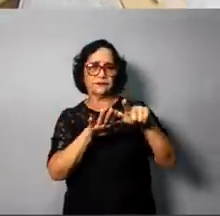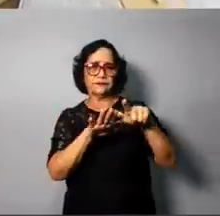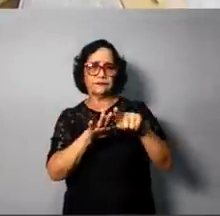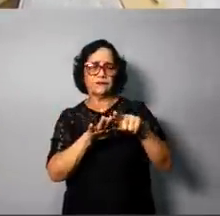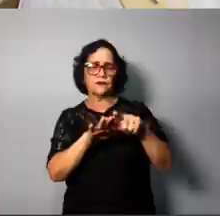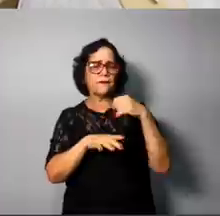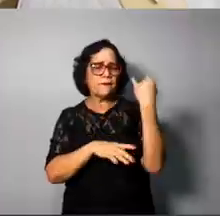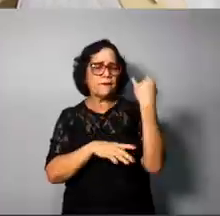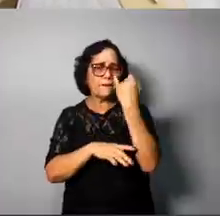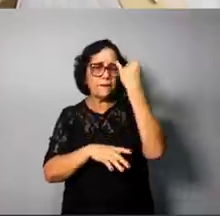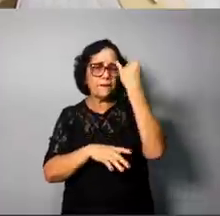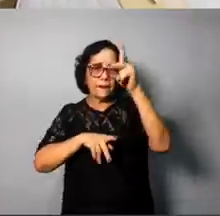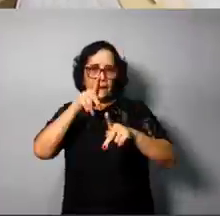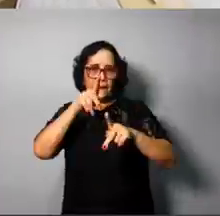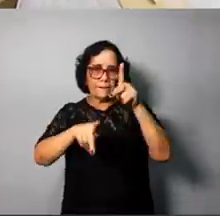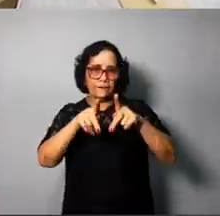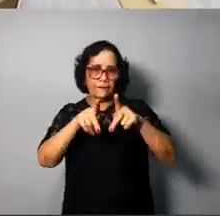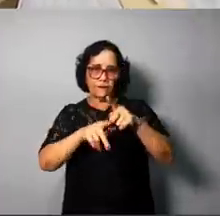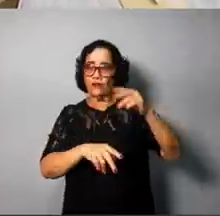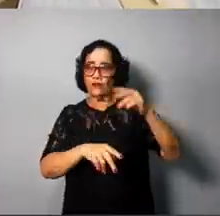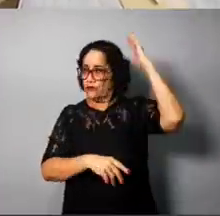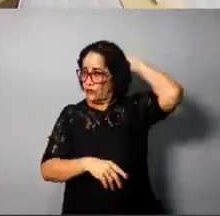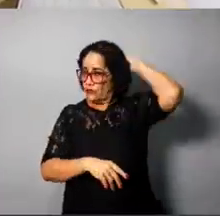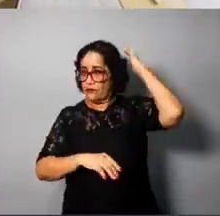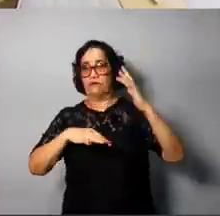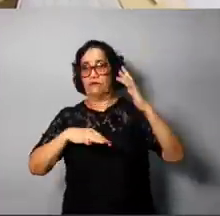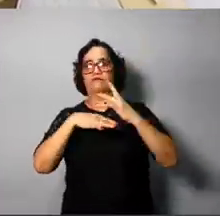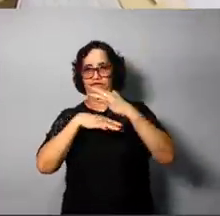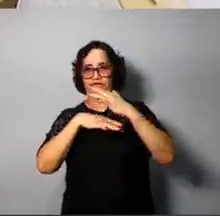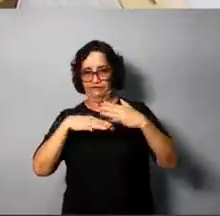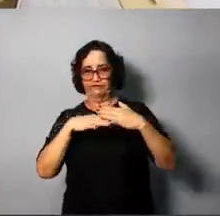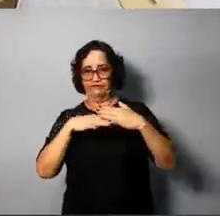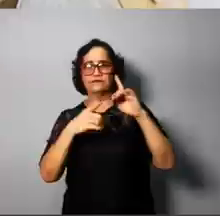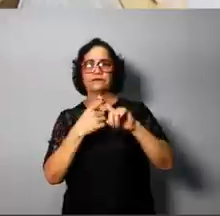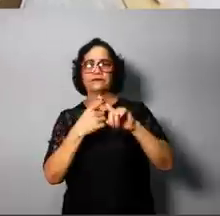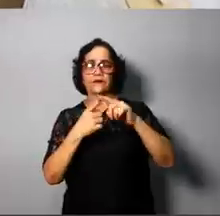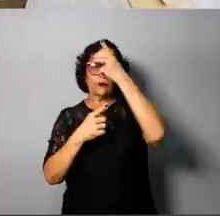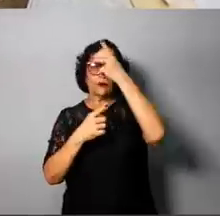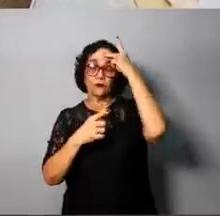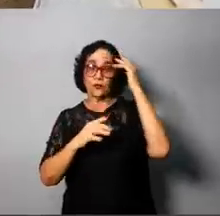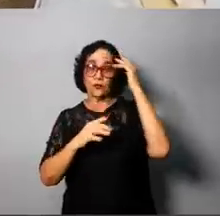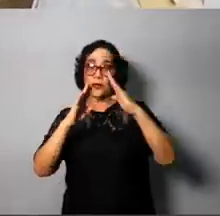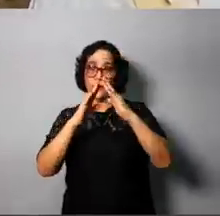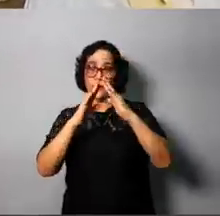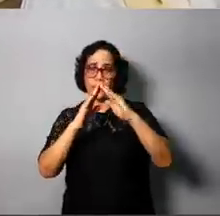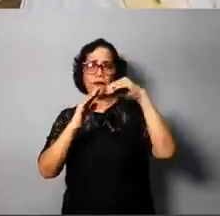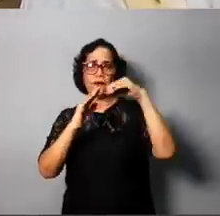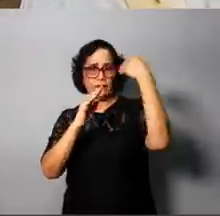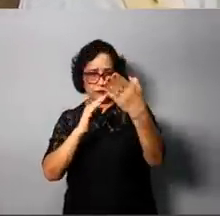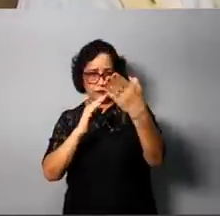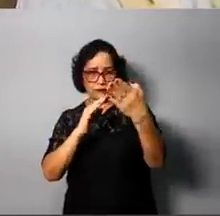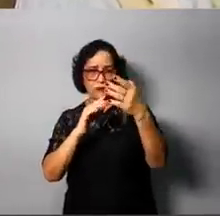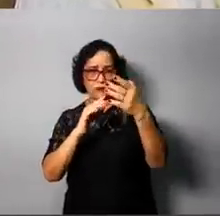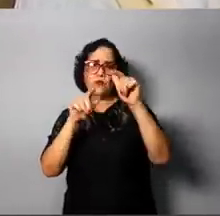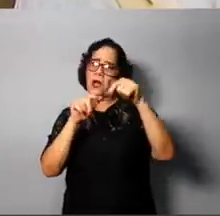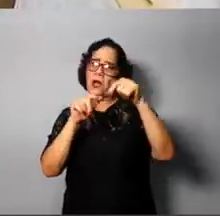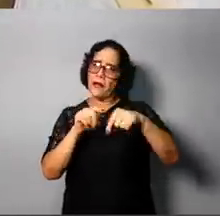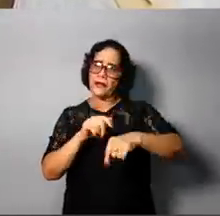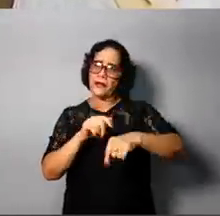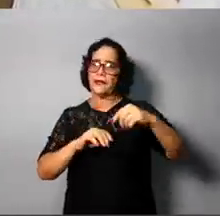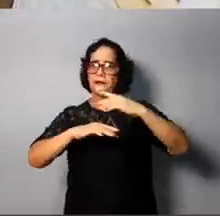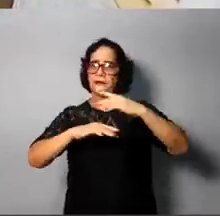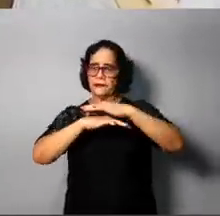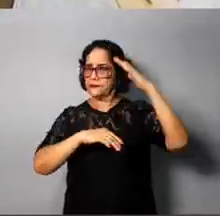e também para as pessoas que nos acompanham de suas casas, daqui ou de outros lugares. É um tempo